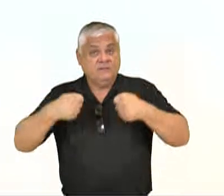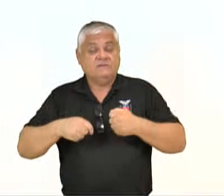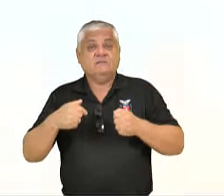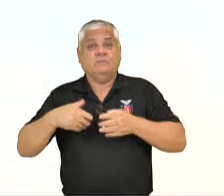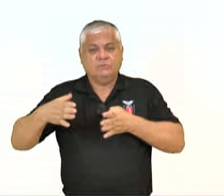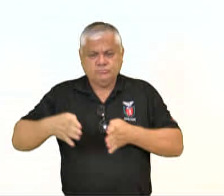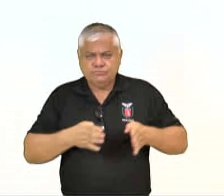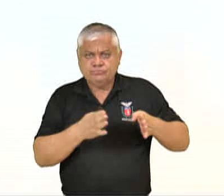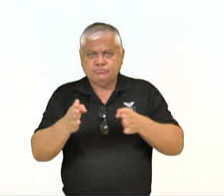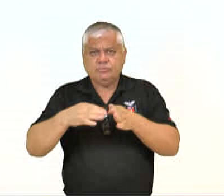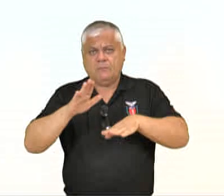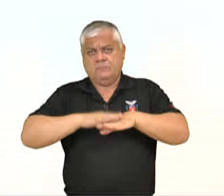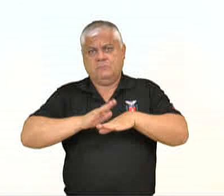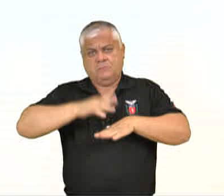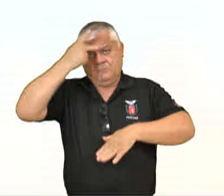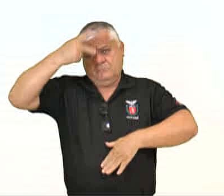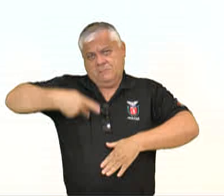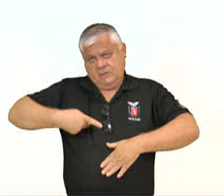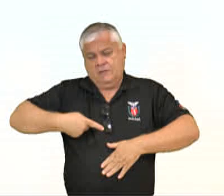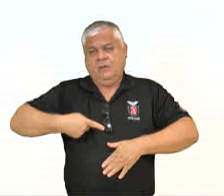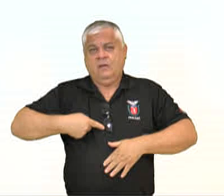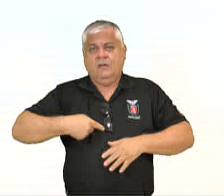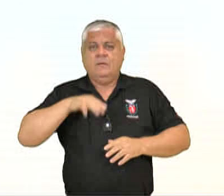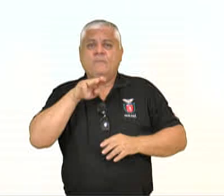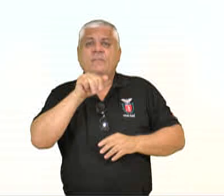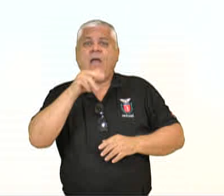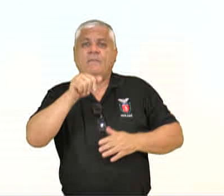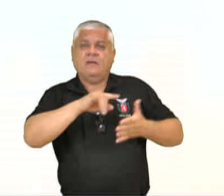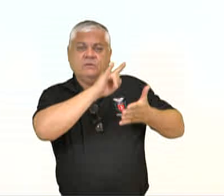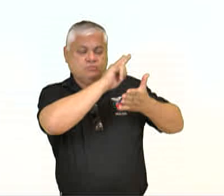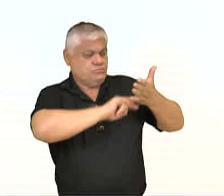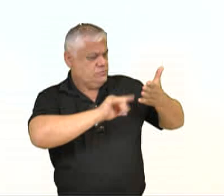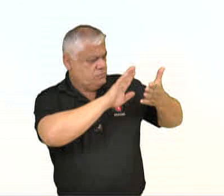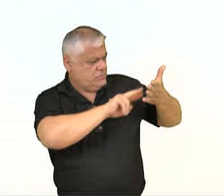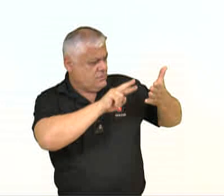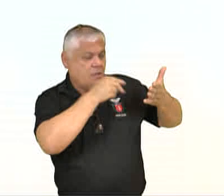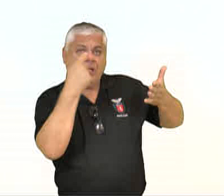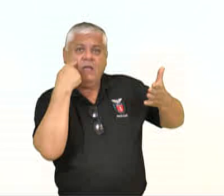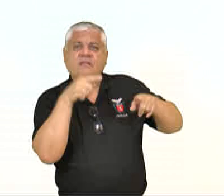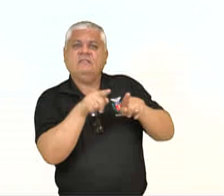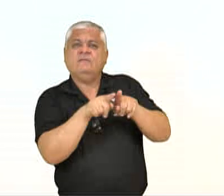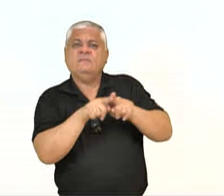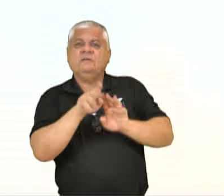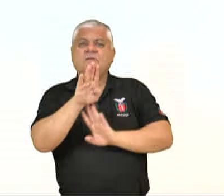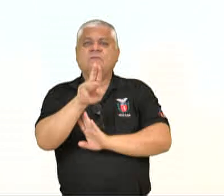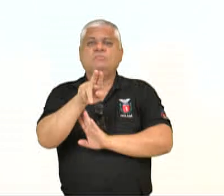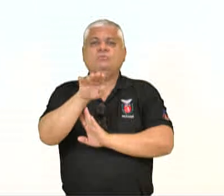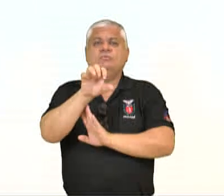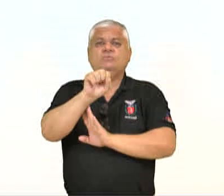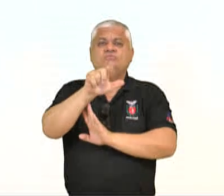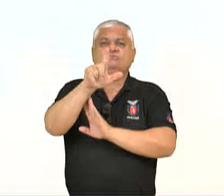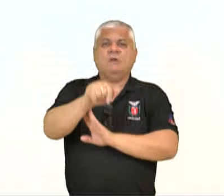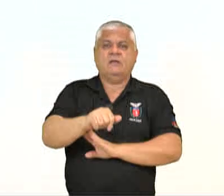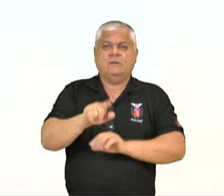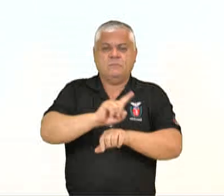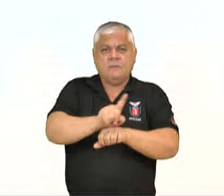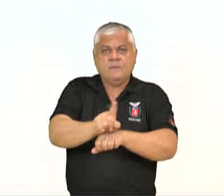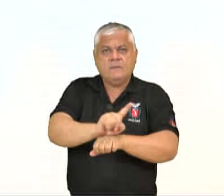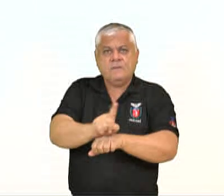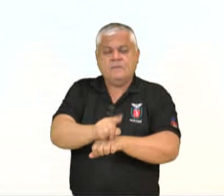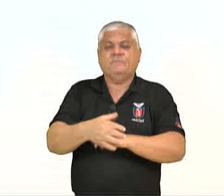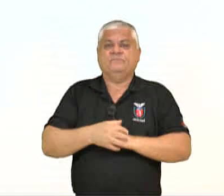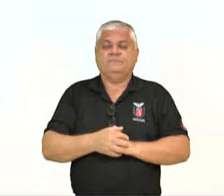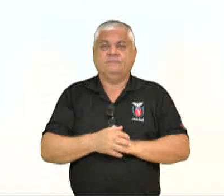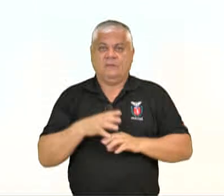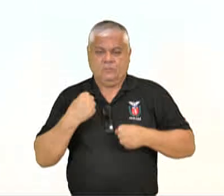próprios itinerários, utilizando um mapa e, eventualmente, uma bússola. Então, olha só, a corrida de orientação